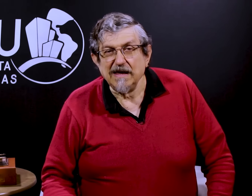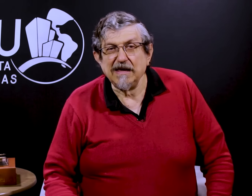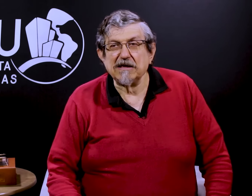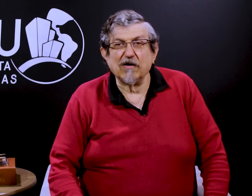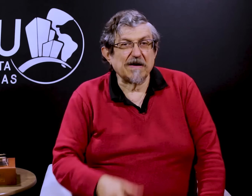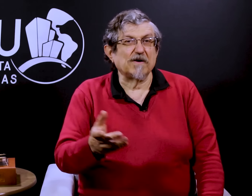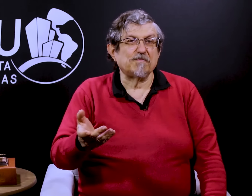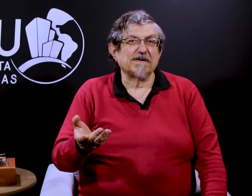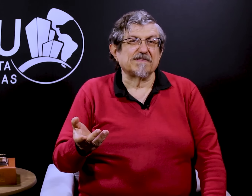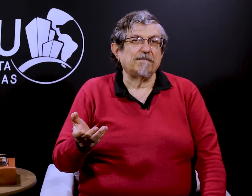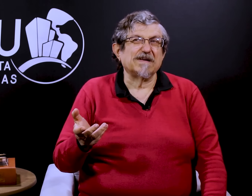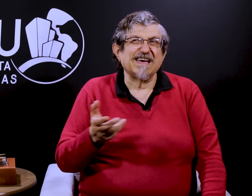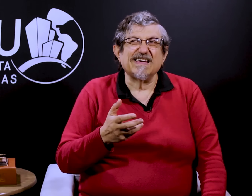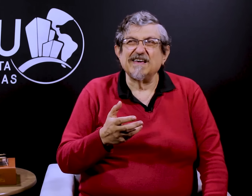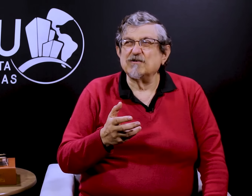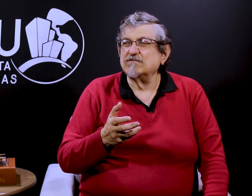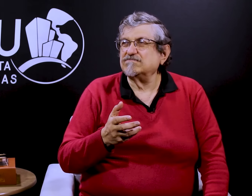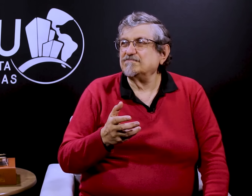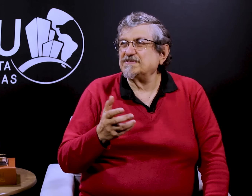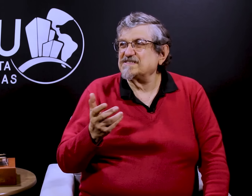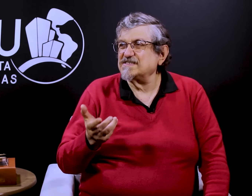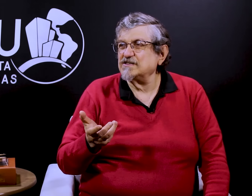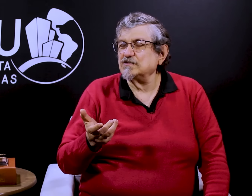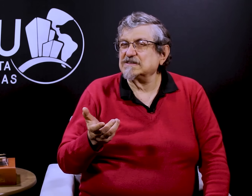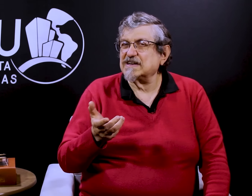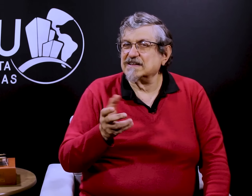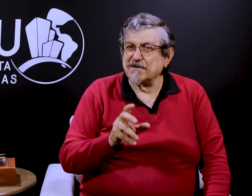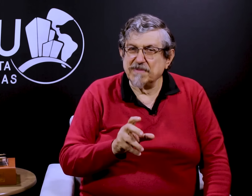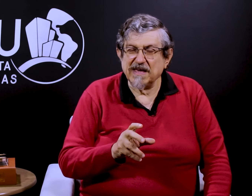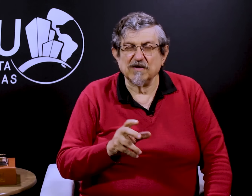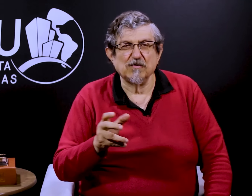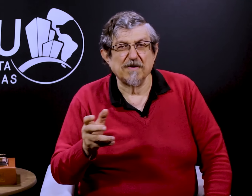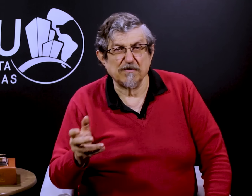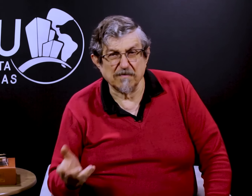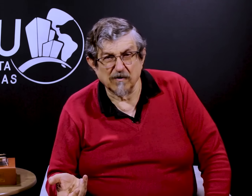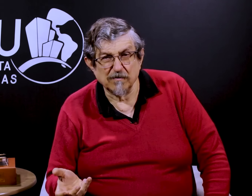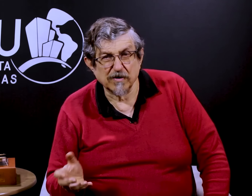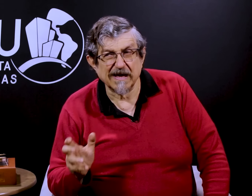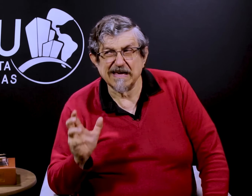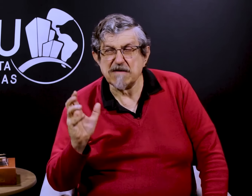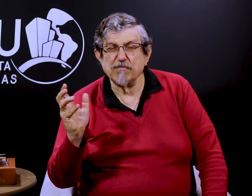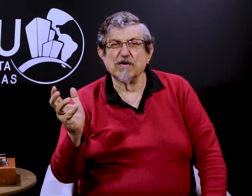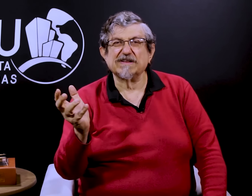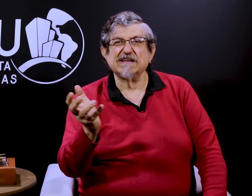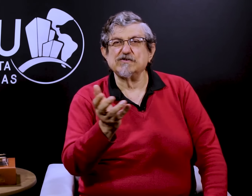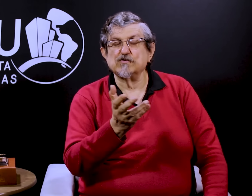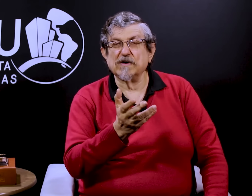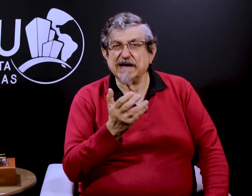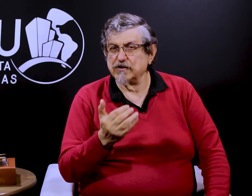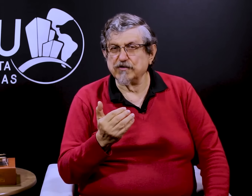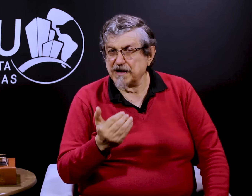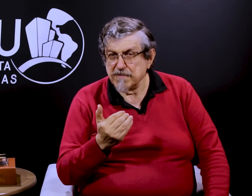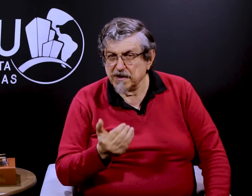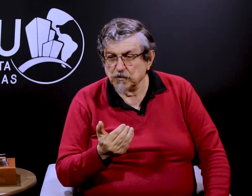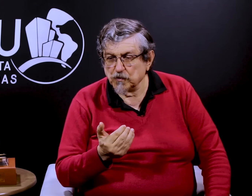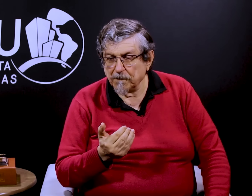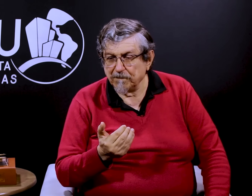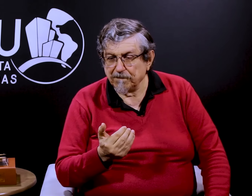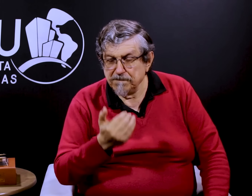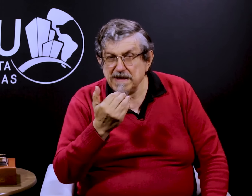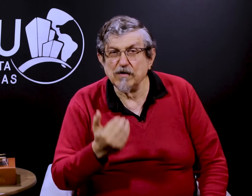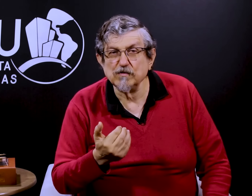e alguém pode pensar por que que eu preciso tratar bem o meu irmão Por que que é importante o